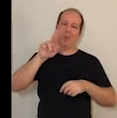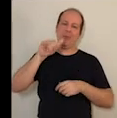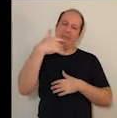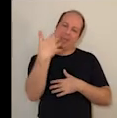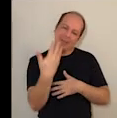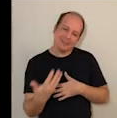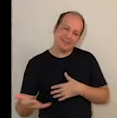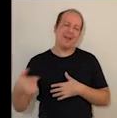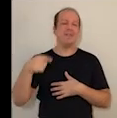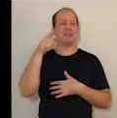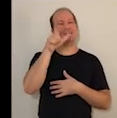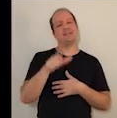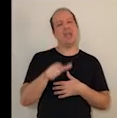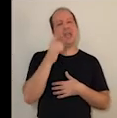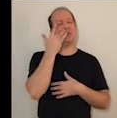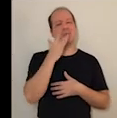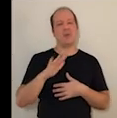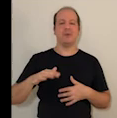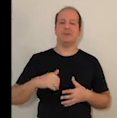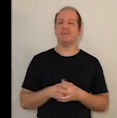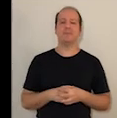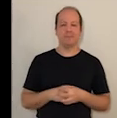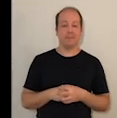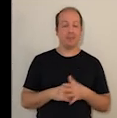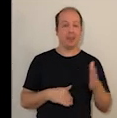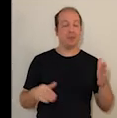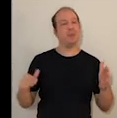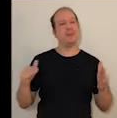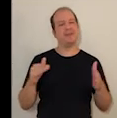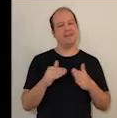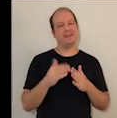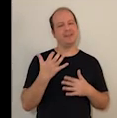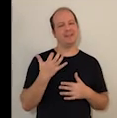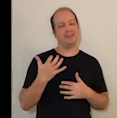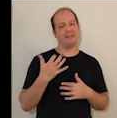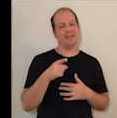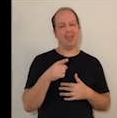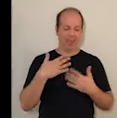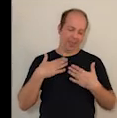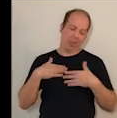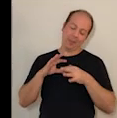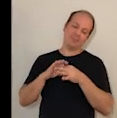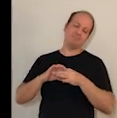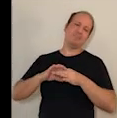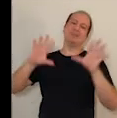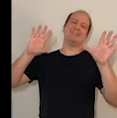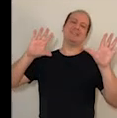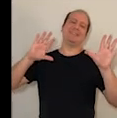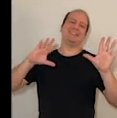de nobreza. Você é um rapaz de ouro e tá entre nós. Todas as vezes que você